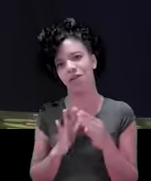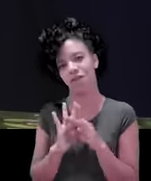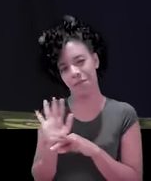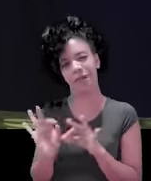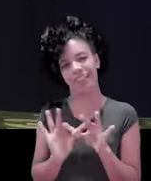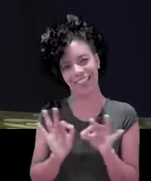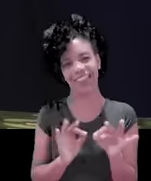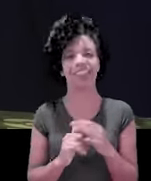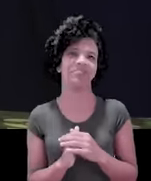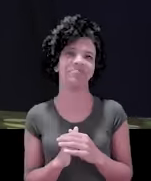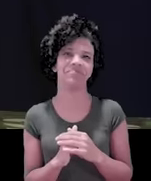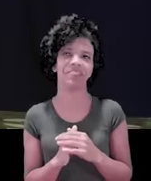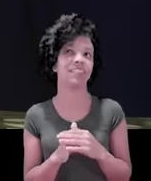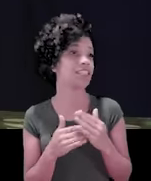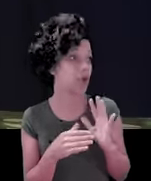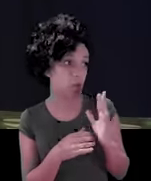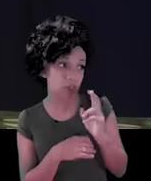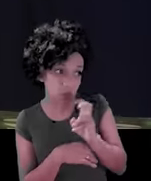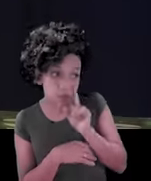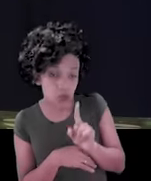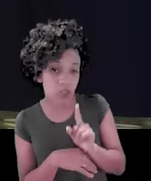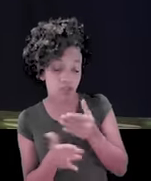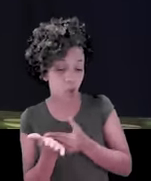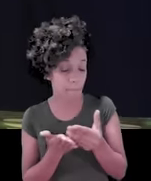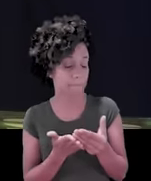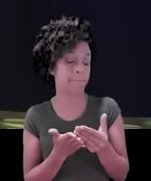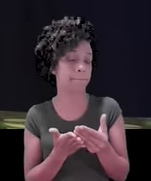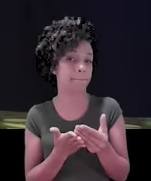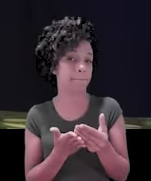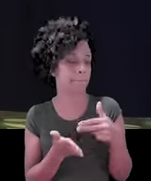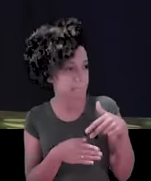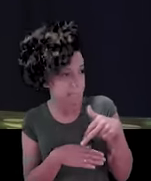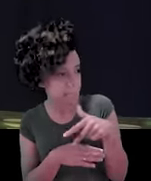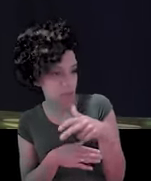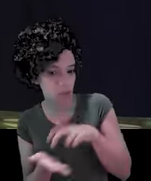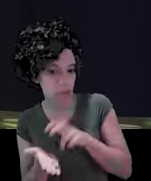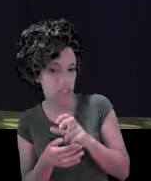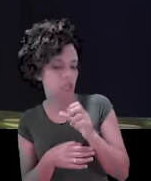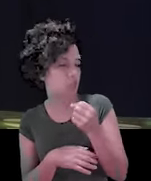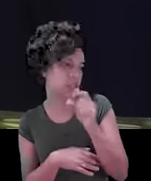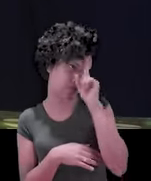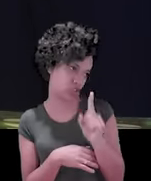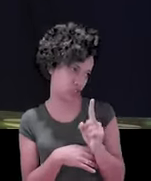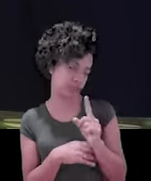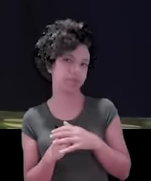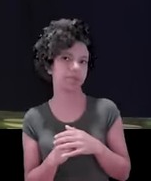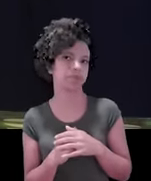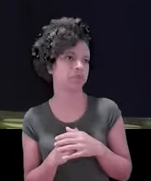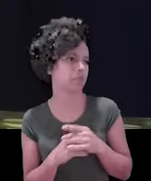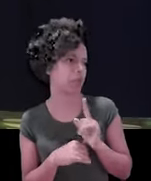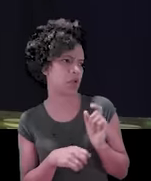eu vou Parei agora então isso eu consigo que todo dia eu comecei a malhar eu comecei a caminhar amanhã do oitavo dia